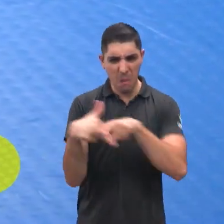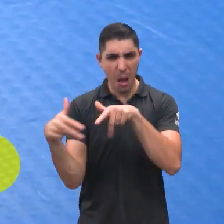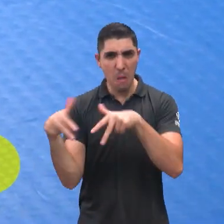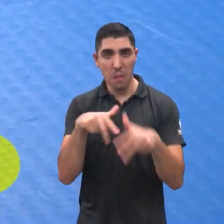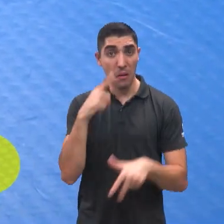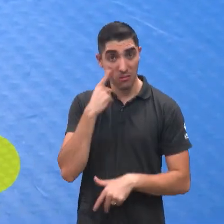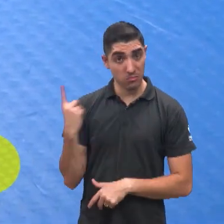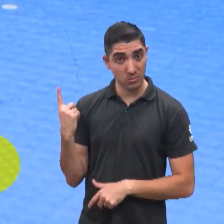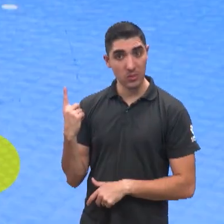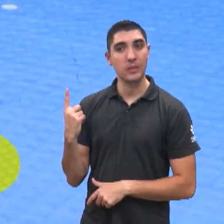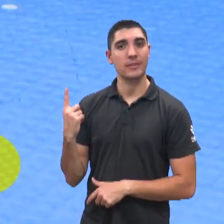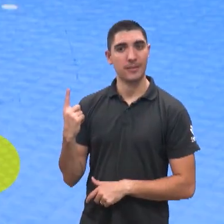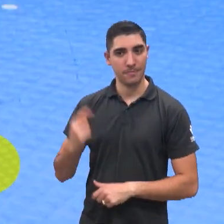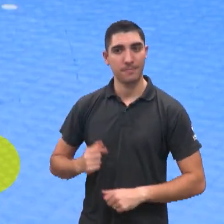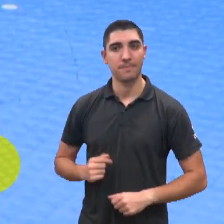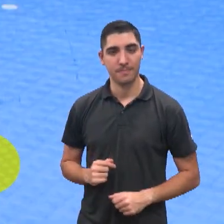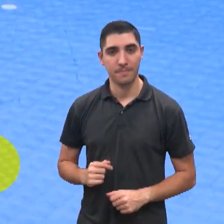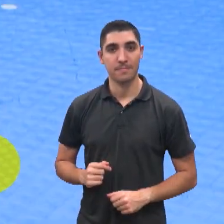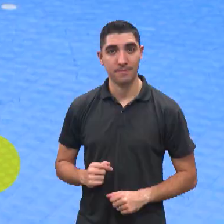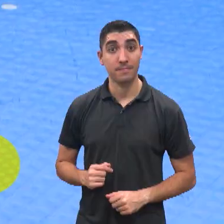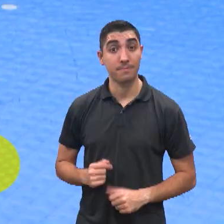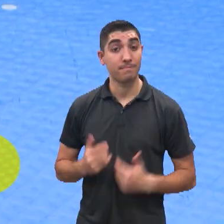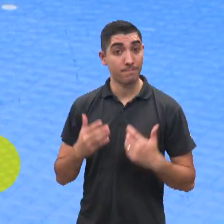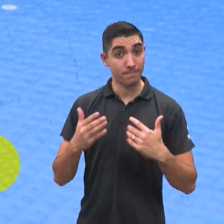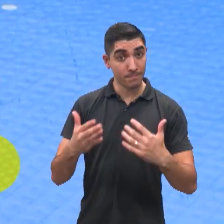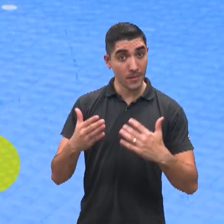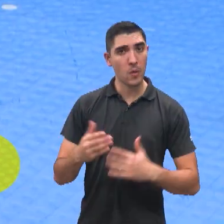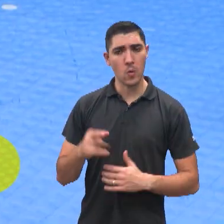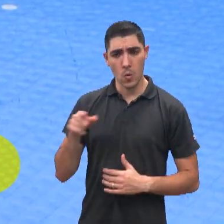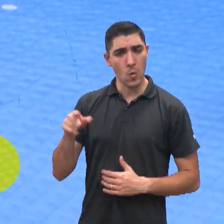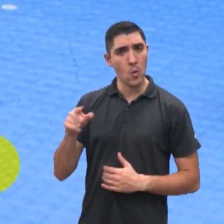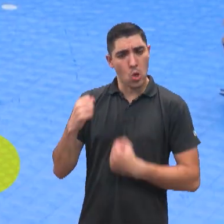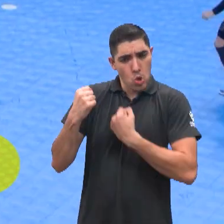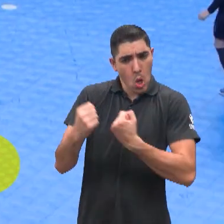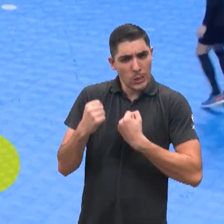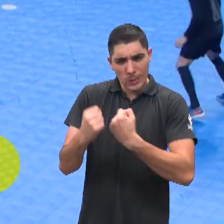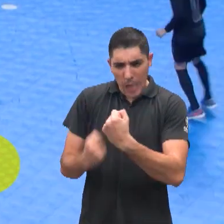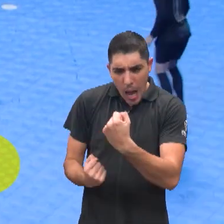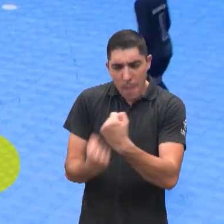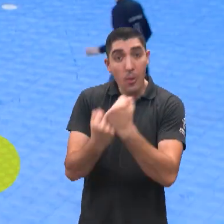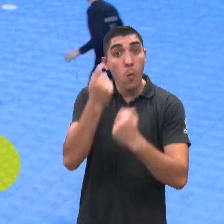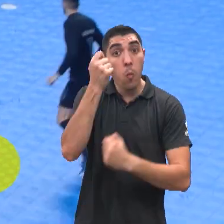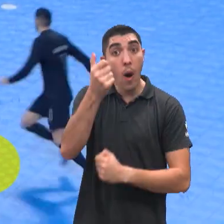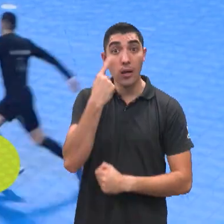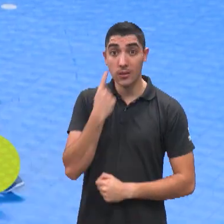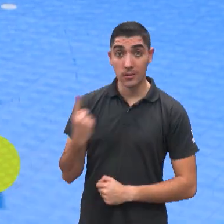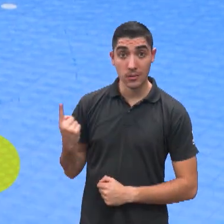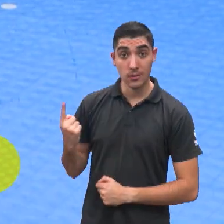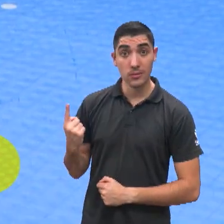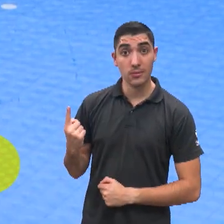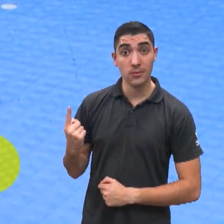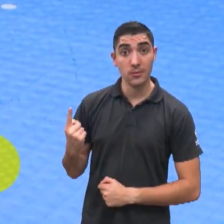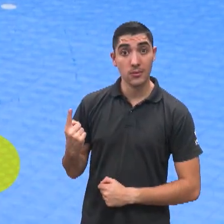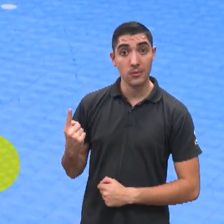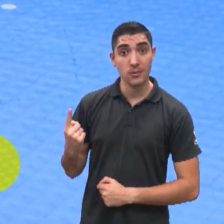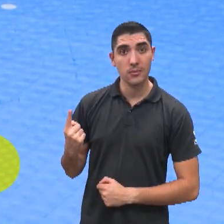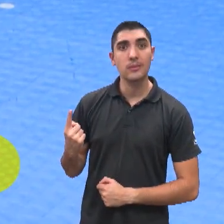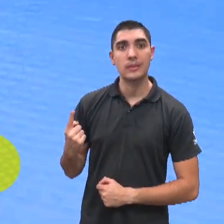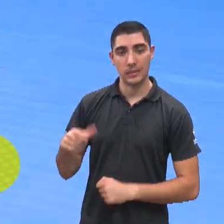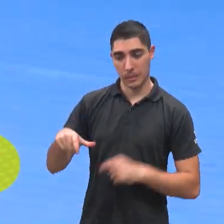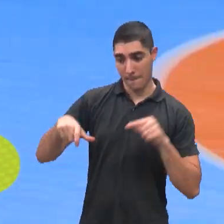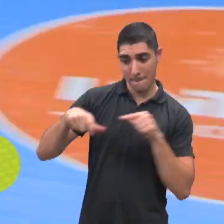duras. Empurrado pela Fiel, o Corinthians quase abriu o placar nesse lance, mas a bola explodiu na